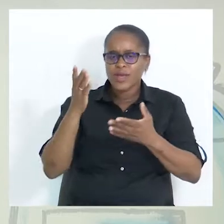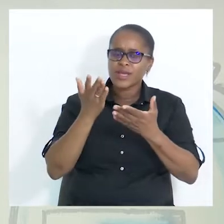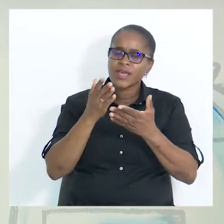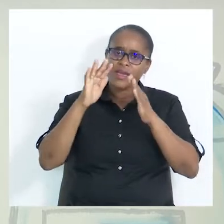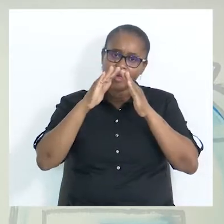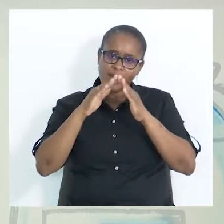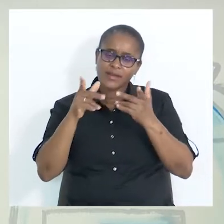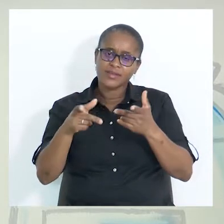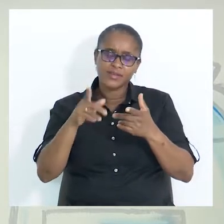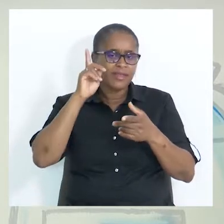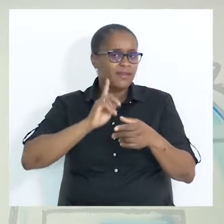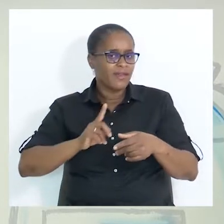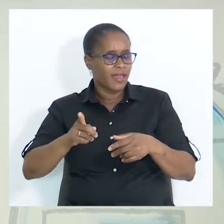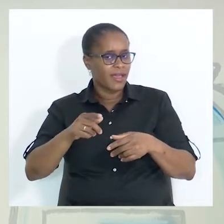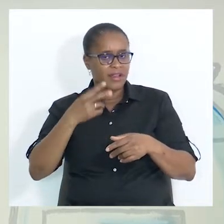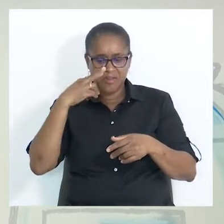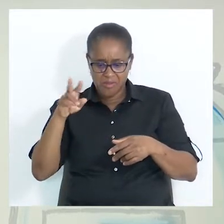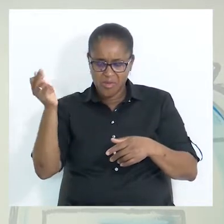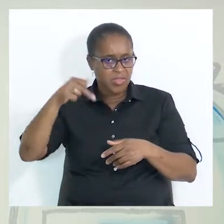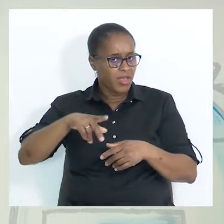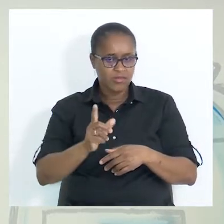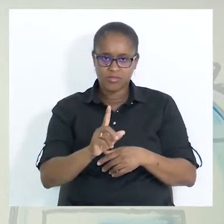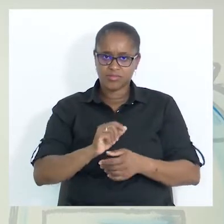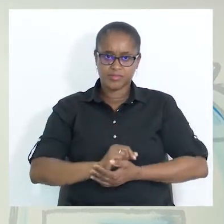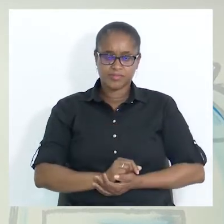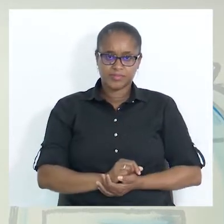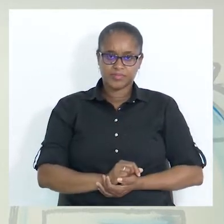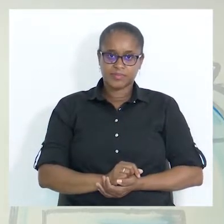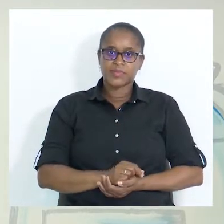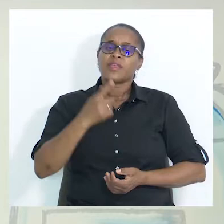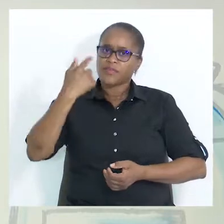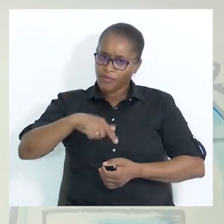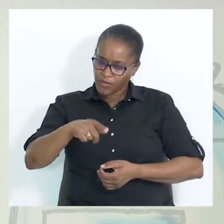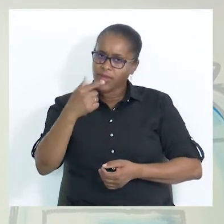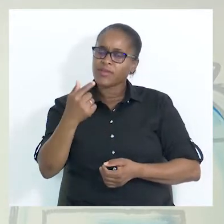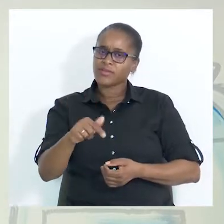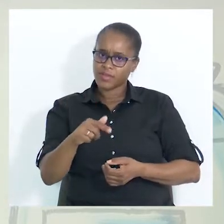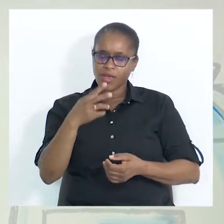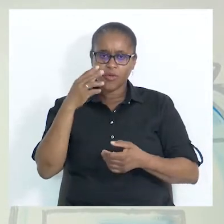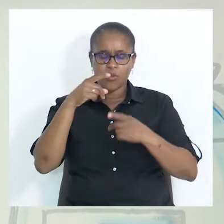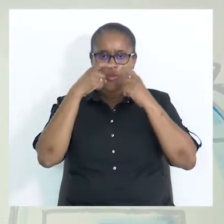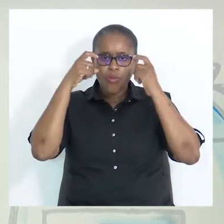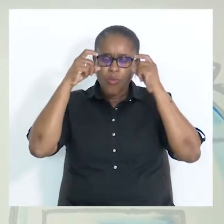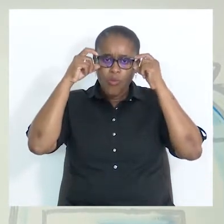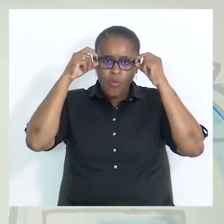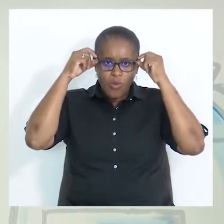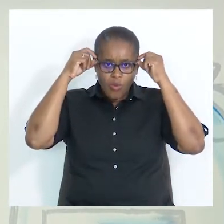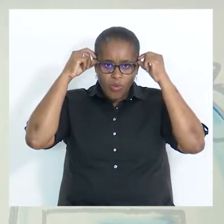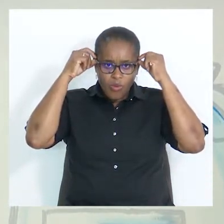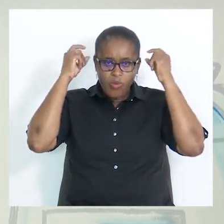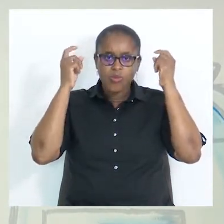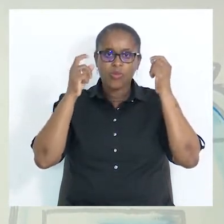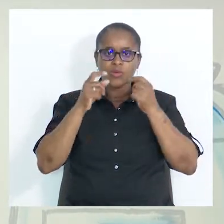de Dindinha e ela não me viu entrar. Devia estar com os óculos na